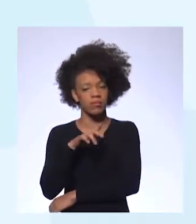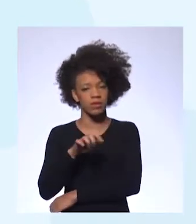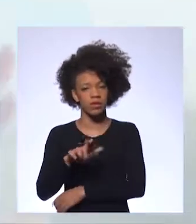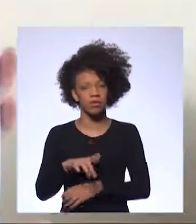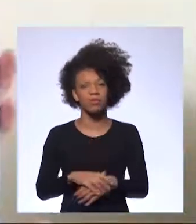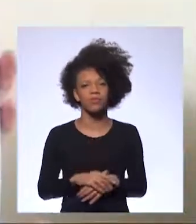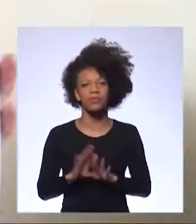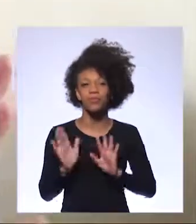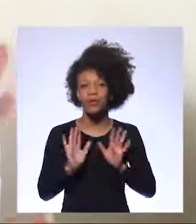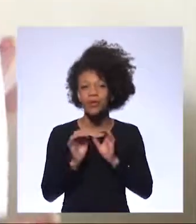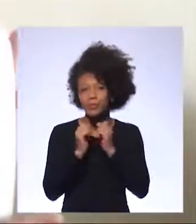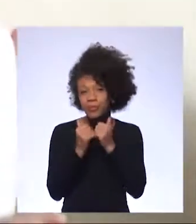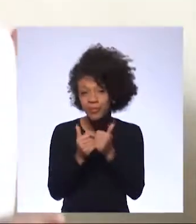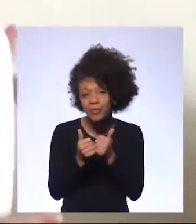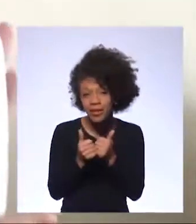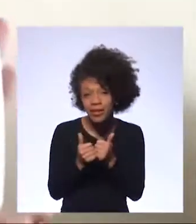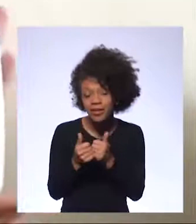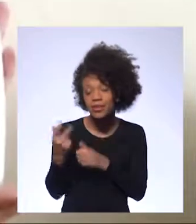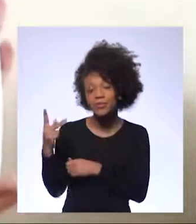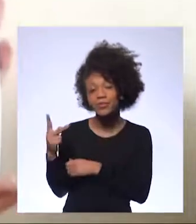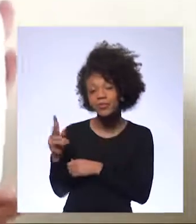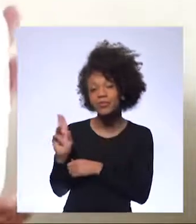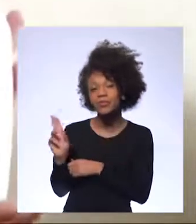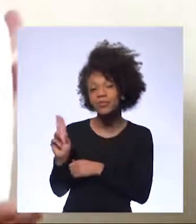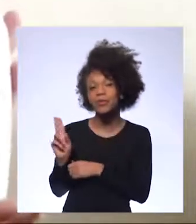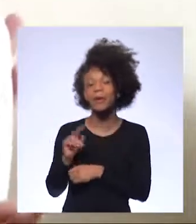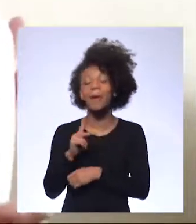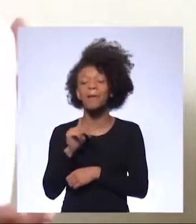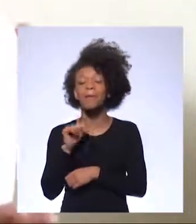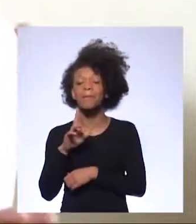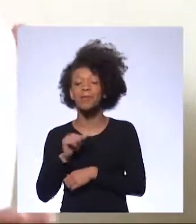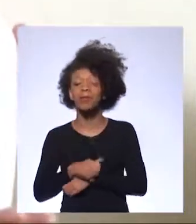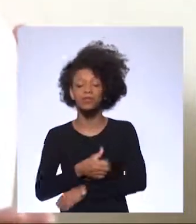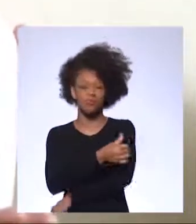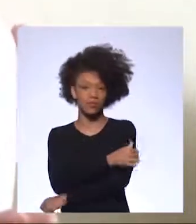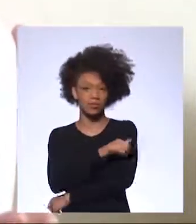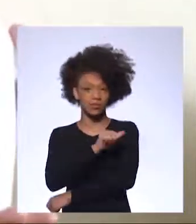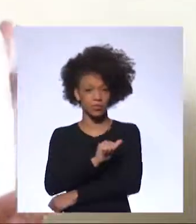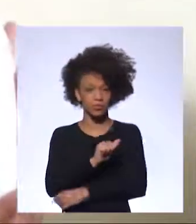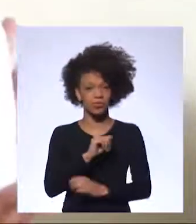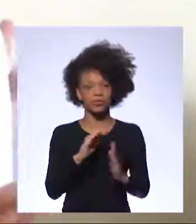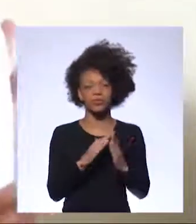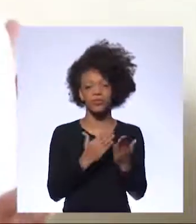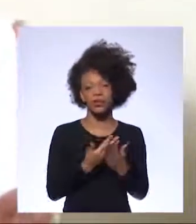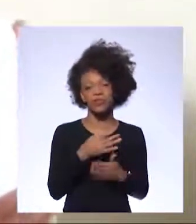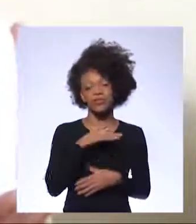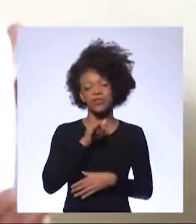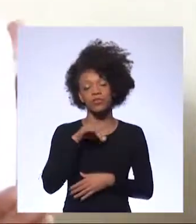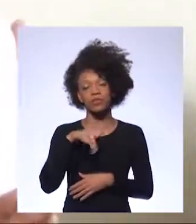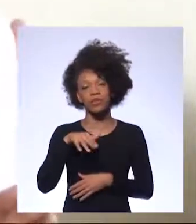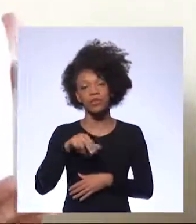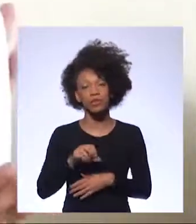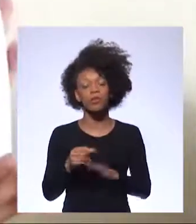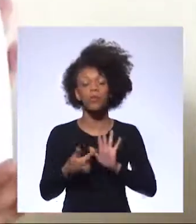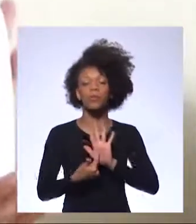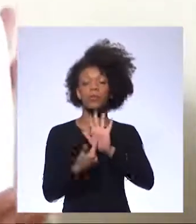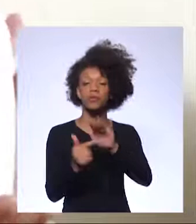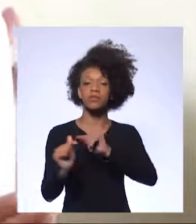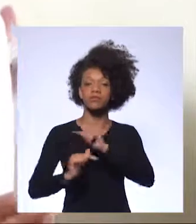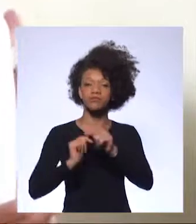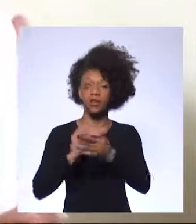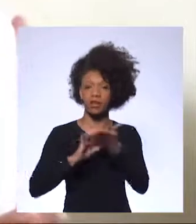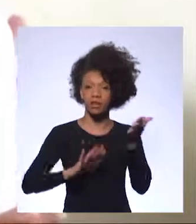Olá tudo bem meu nome é Pedro Gabriel sou do sexto ano a dupla a ladeira hoje eu me apresentar o meu trabalho